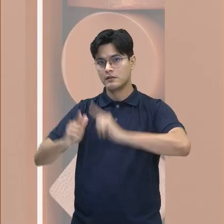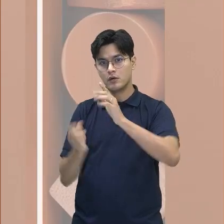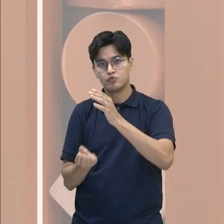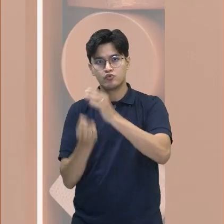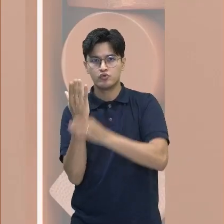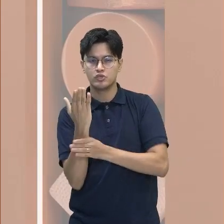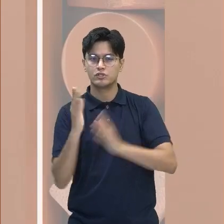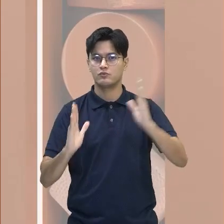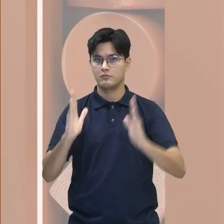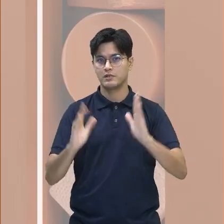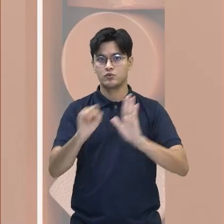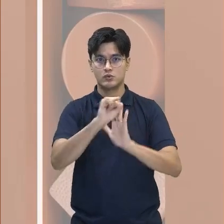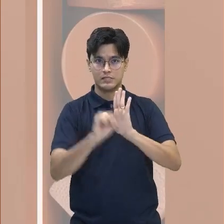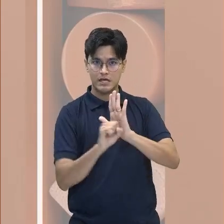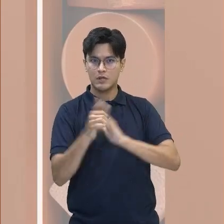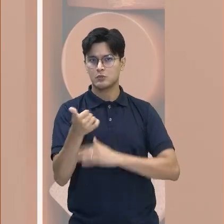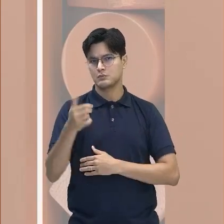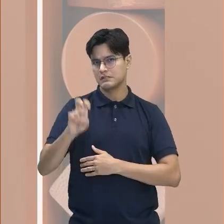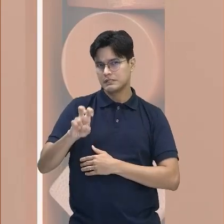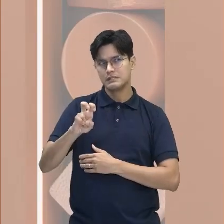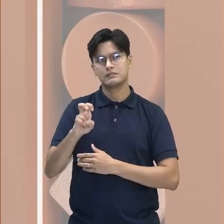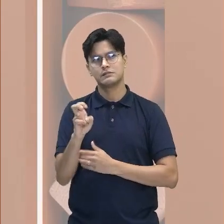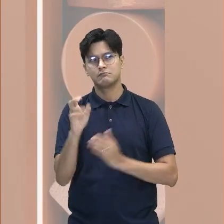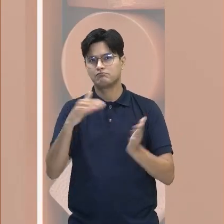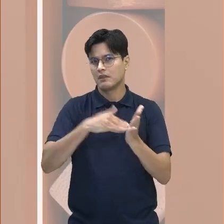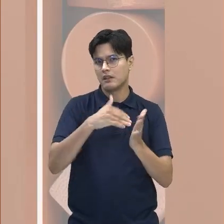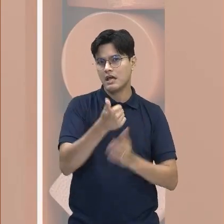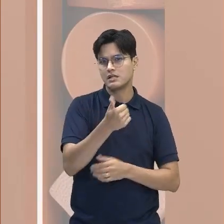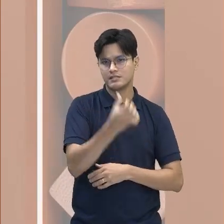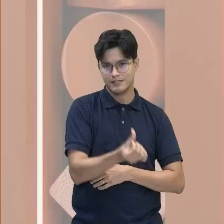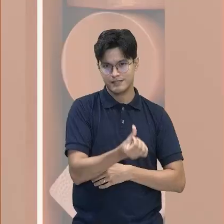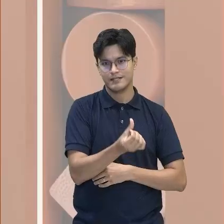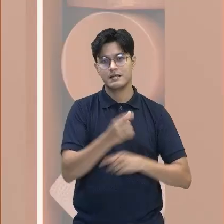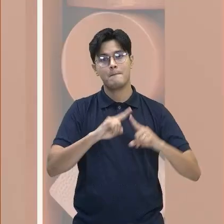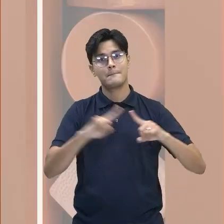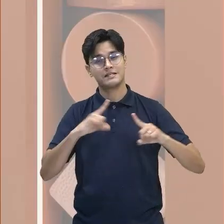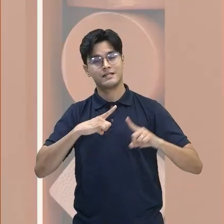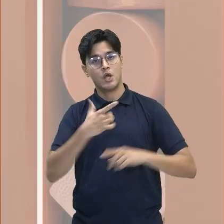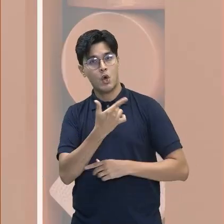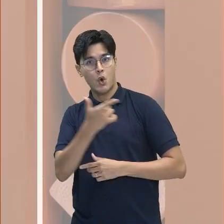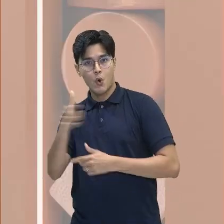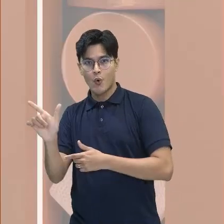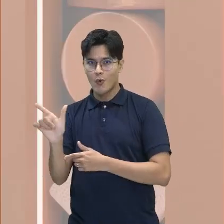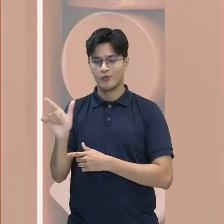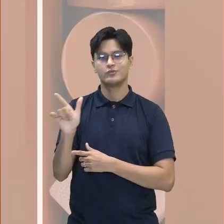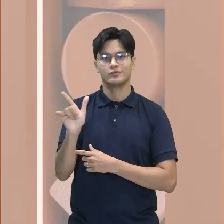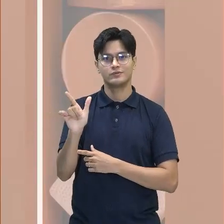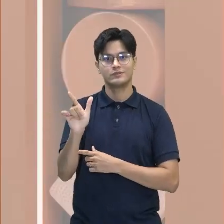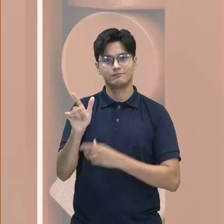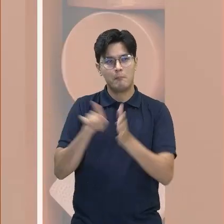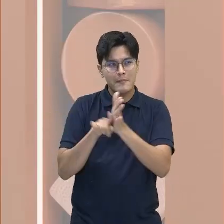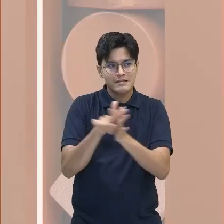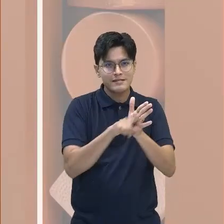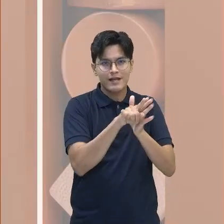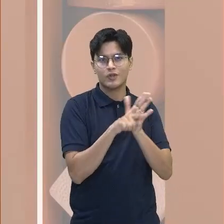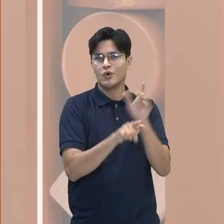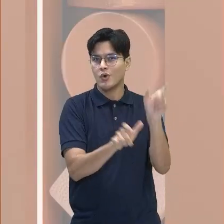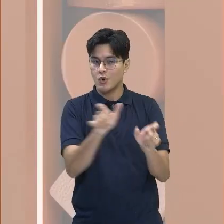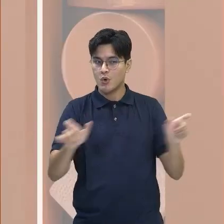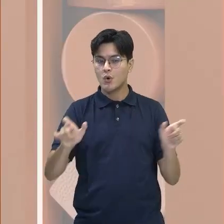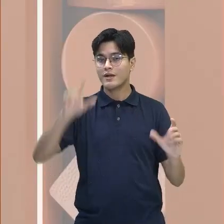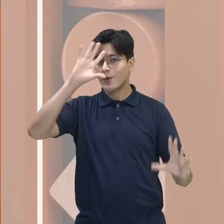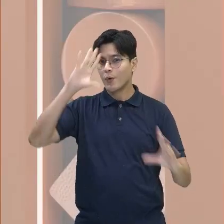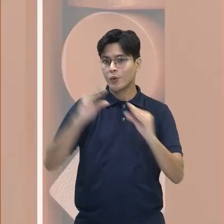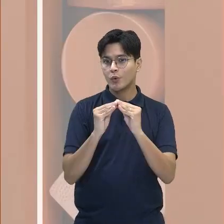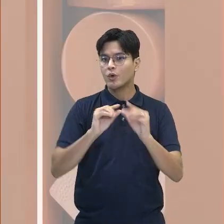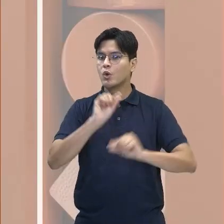expansão marítimo-comercial. Outros vão dizer que a globalização ela surge lá durante as revoluções industriais. Outros vão